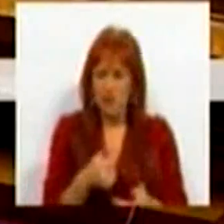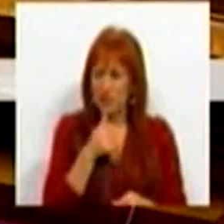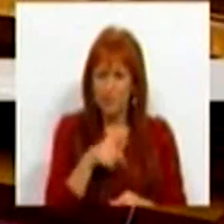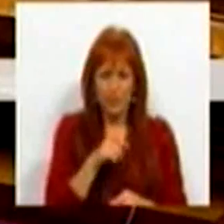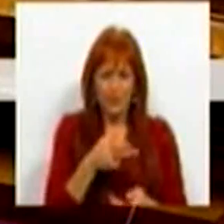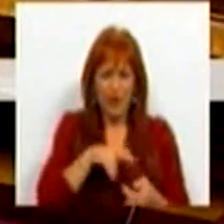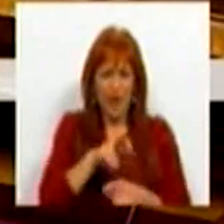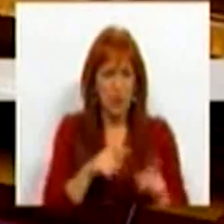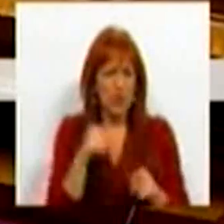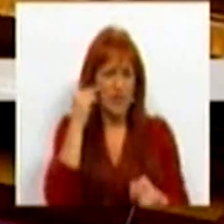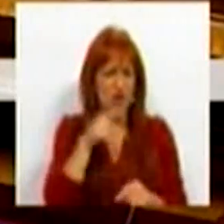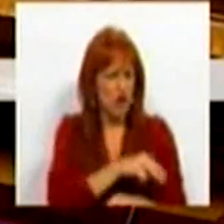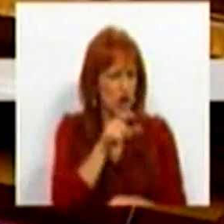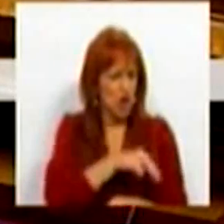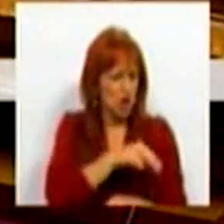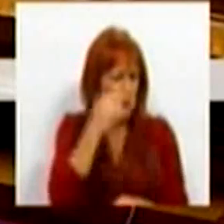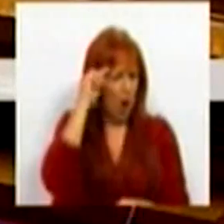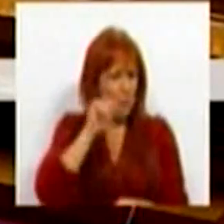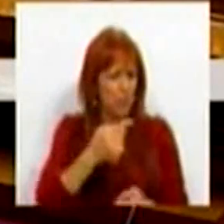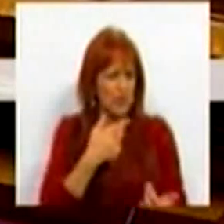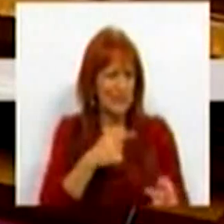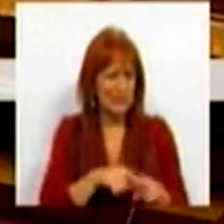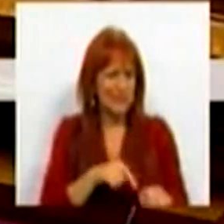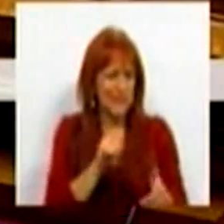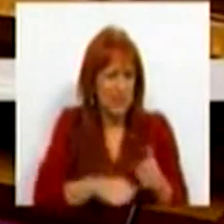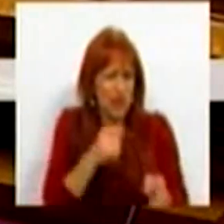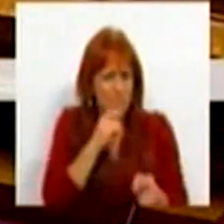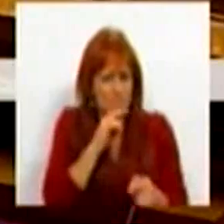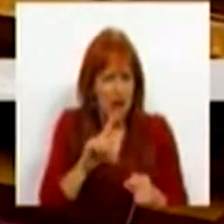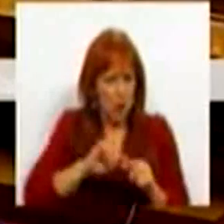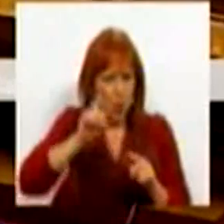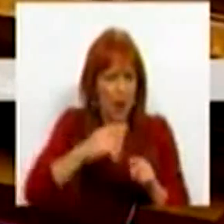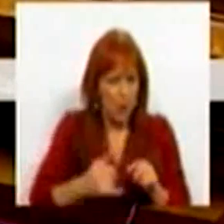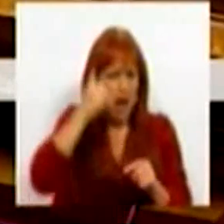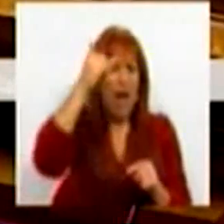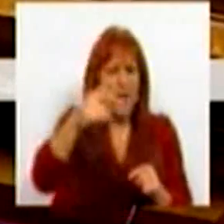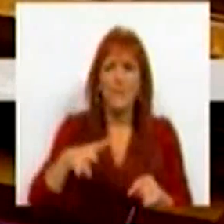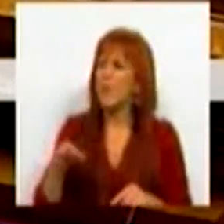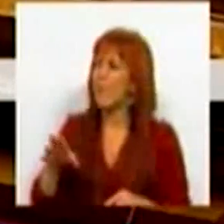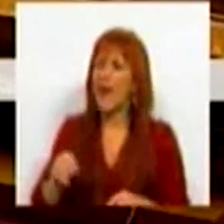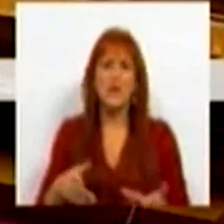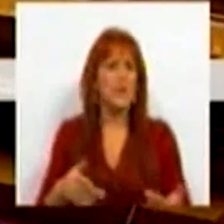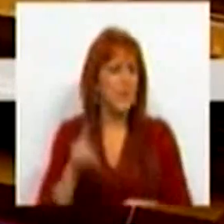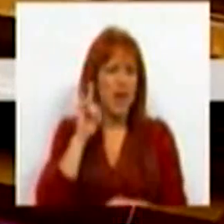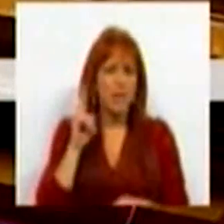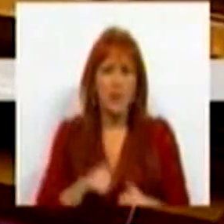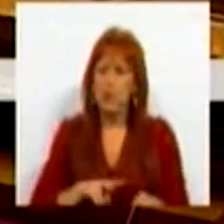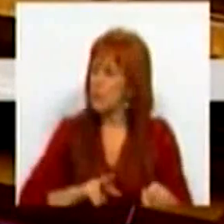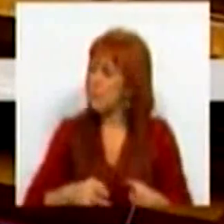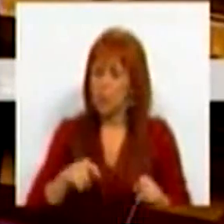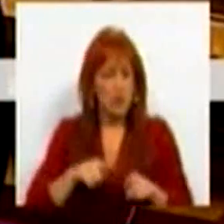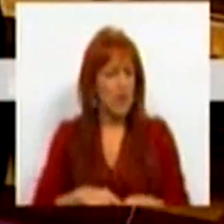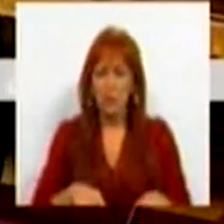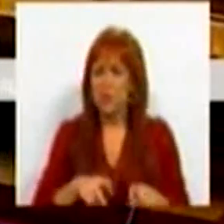uma vaga de especialidade em junho, conscientes de que dela vão desistir em maio do ano seguinte. Para o PS, é importante corrigir